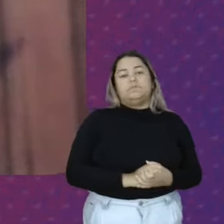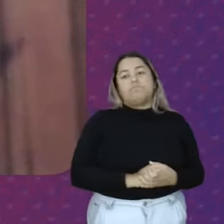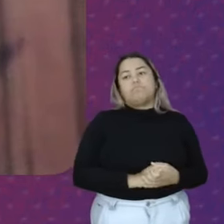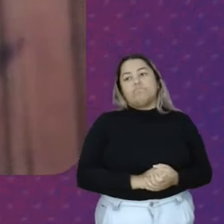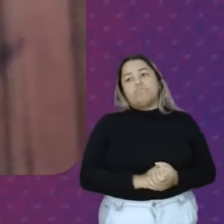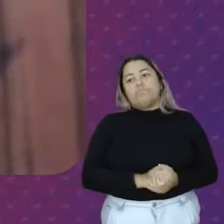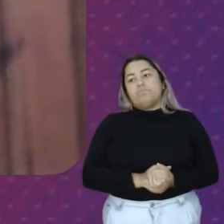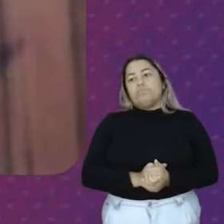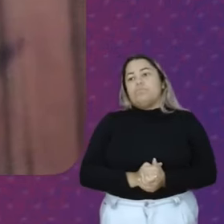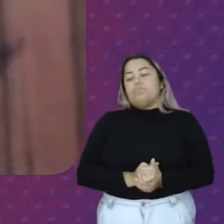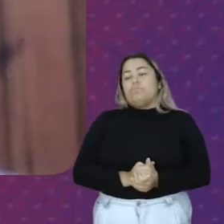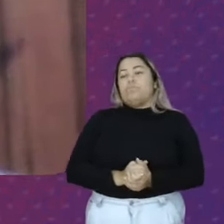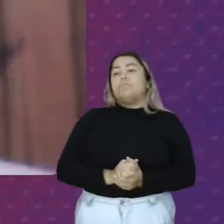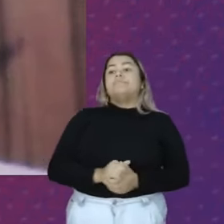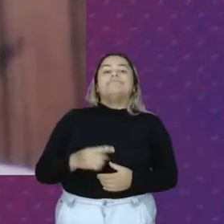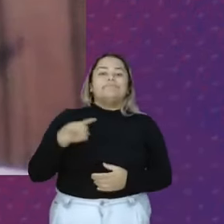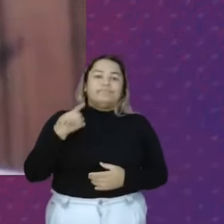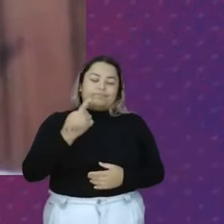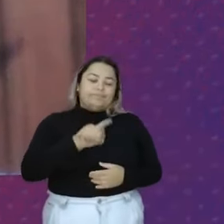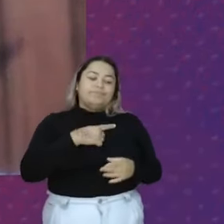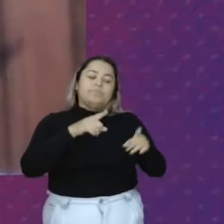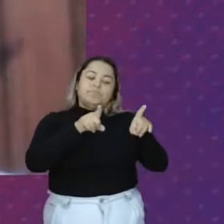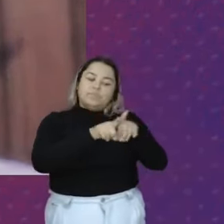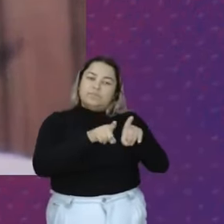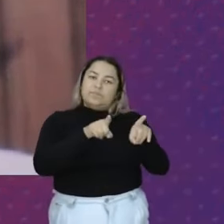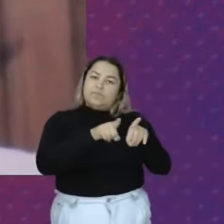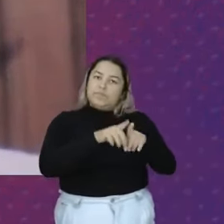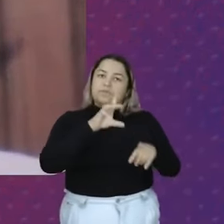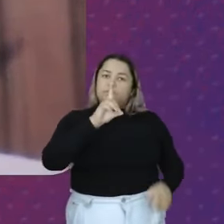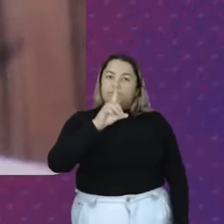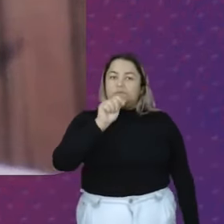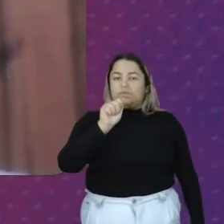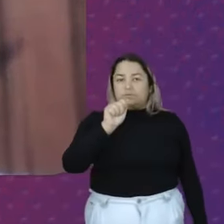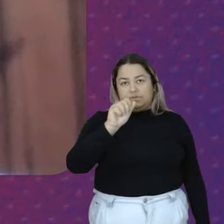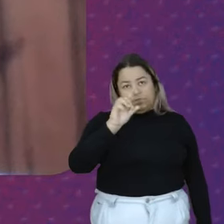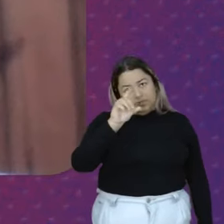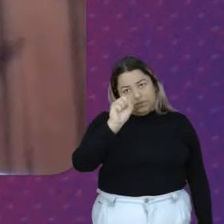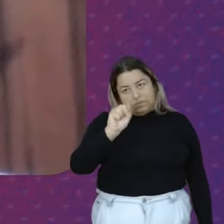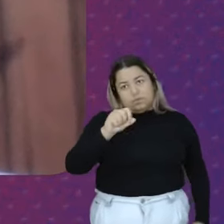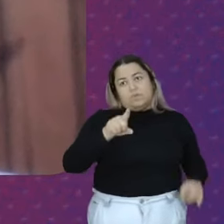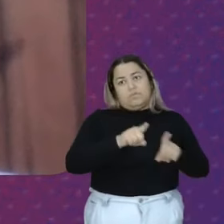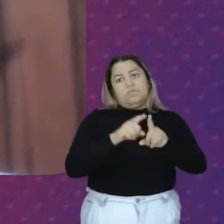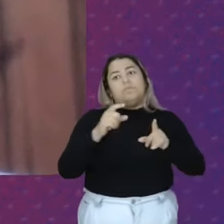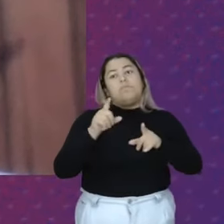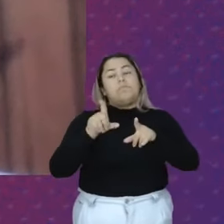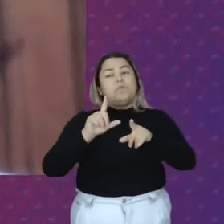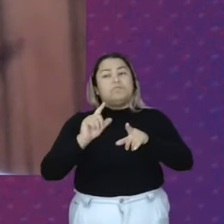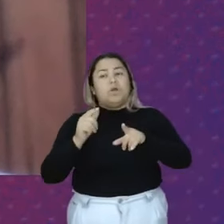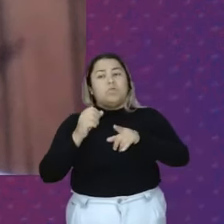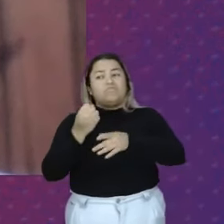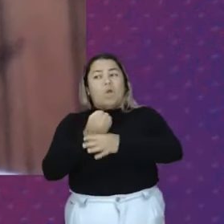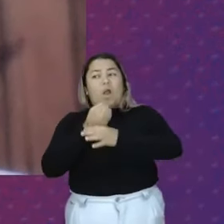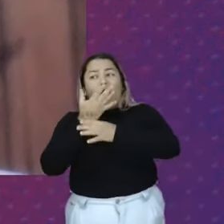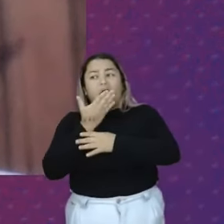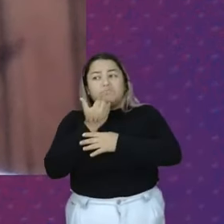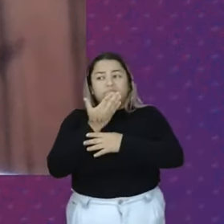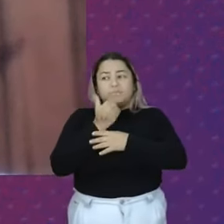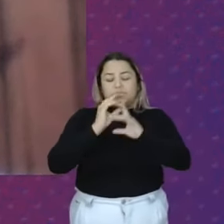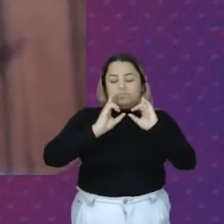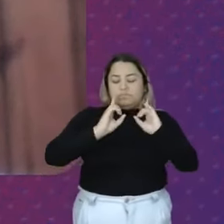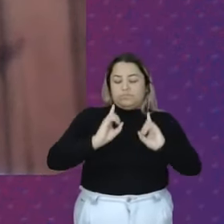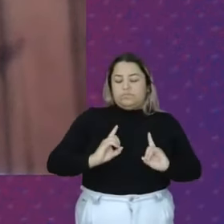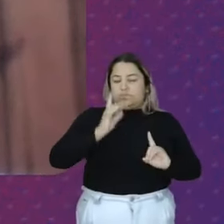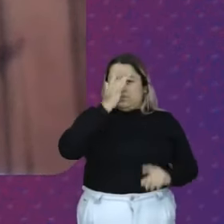deficiência a gente também temos nós temos também dados né sobre insegurança alimentar no Brasil pós covid e as pessoas com deficiência